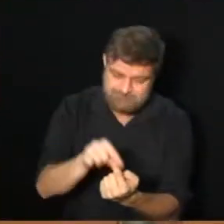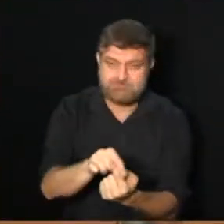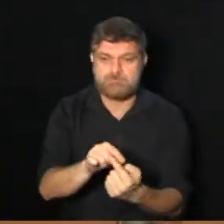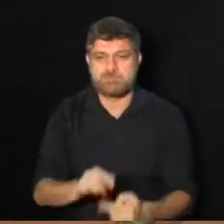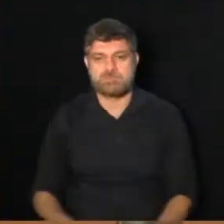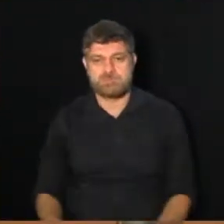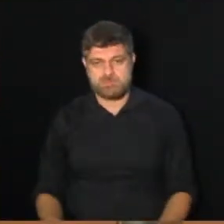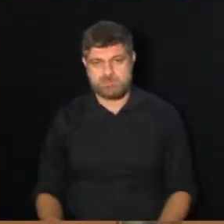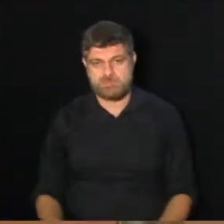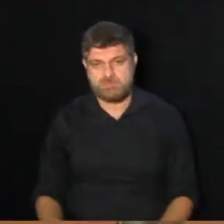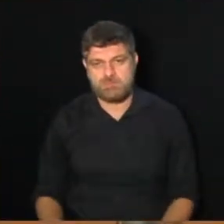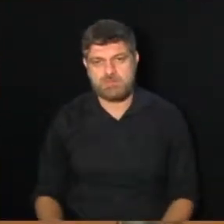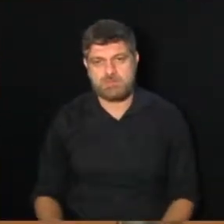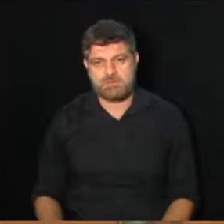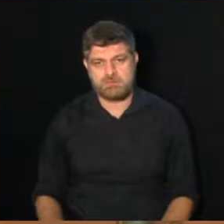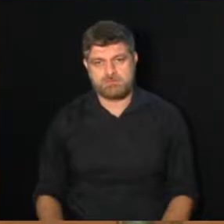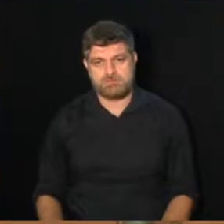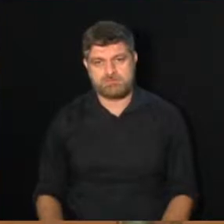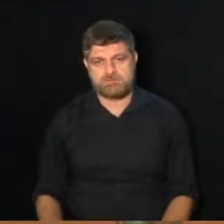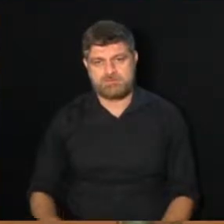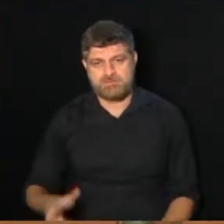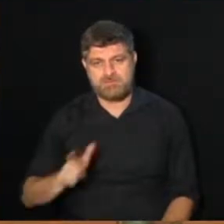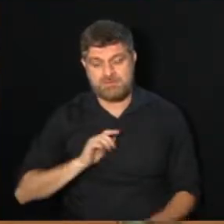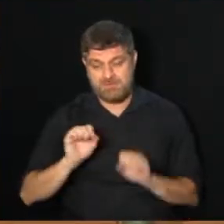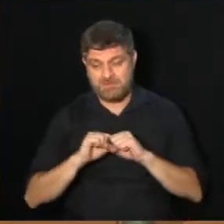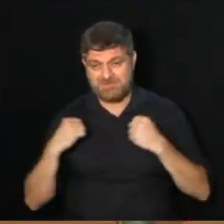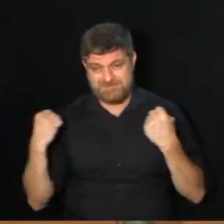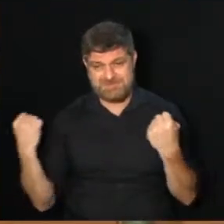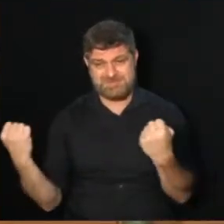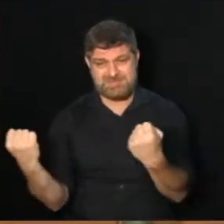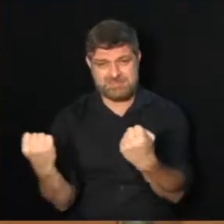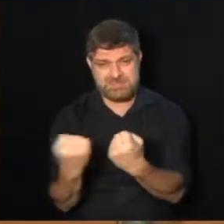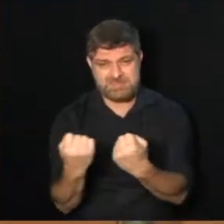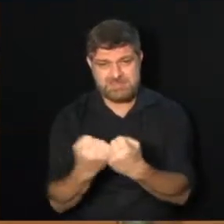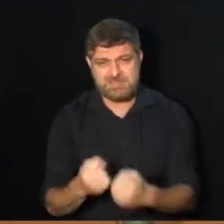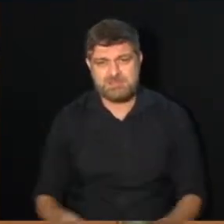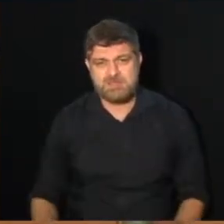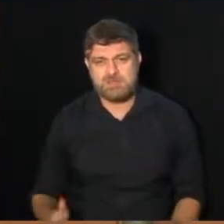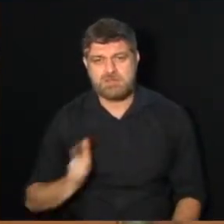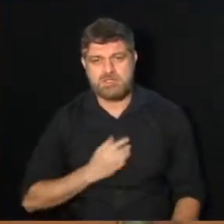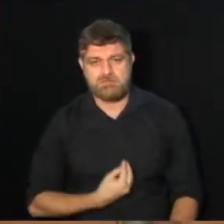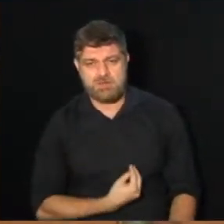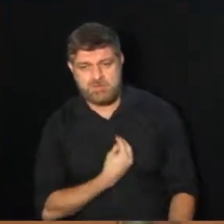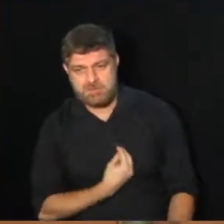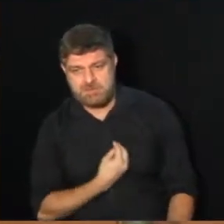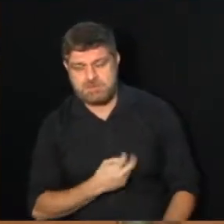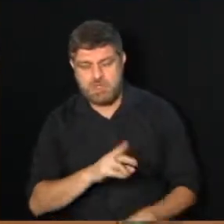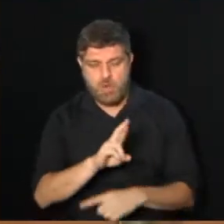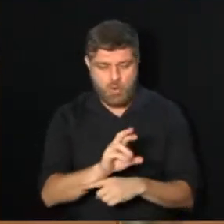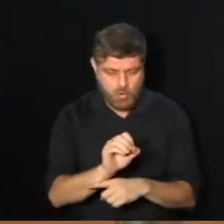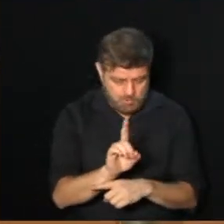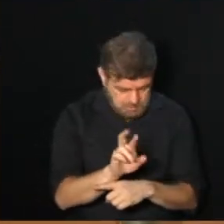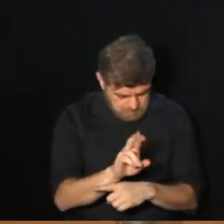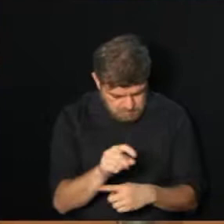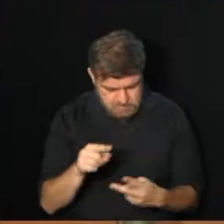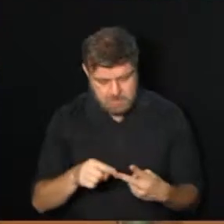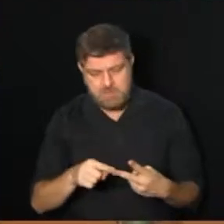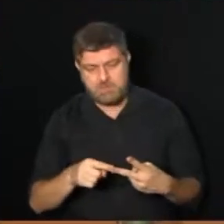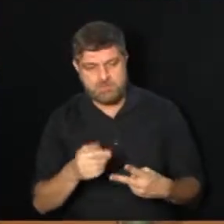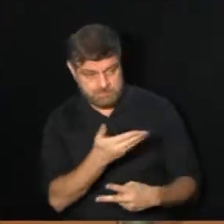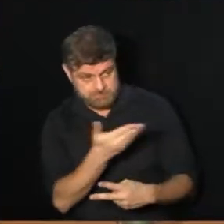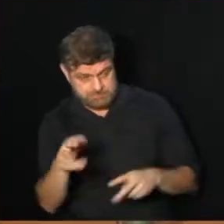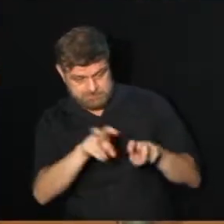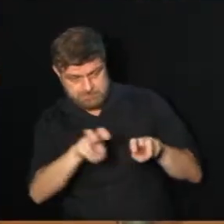na linha da cultura de paz. Nós tivemos um seminário no ZAT por uma cultura de paz, que estavam presentes o Dr. Rodrigo, Dr. Fernão, Dr. Marcelo